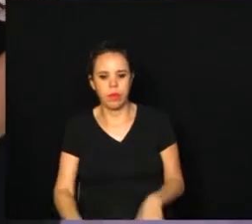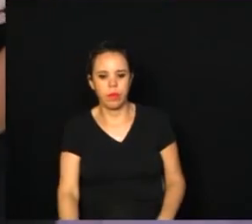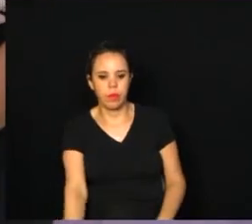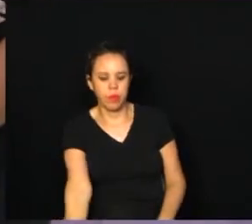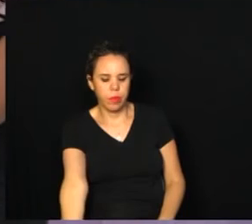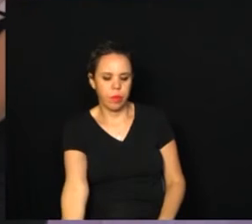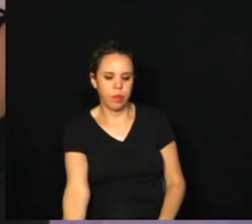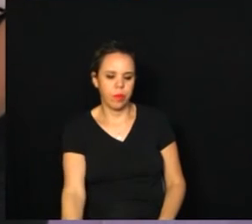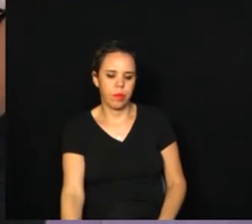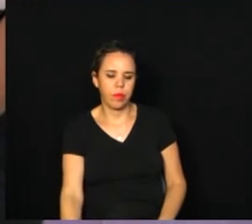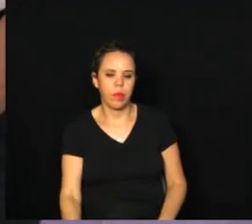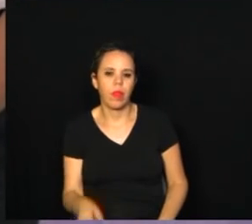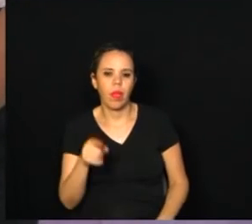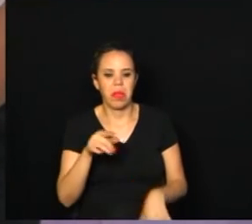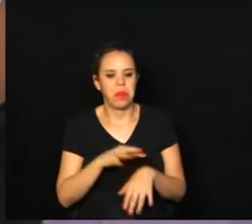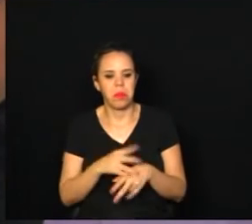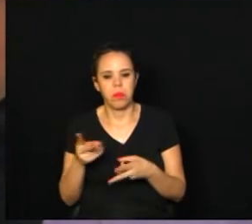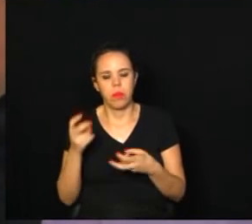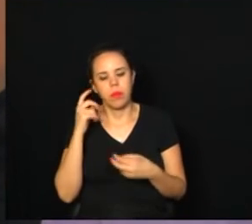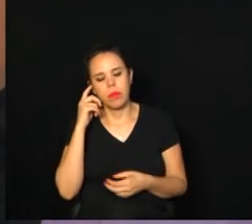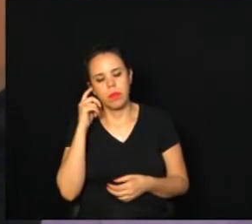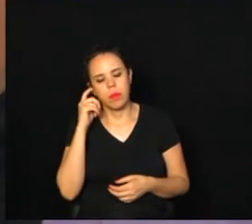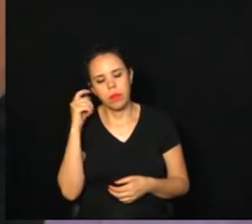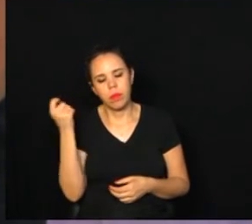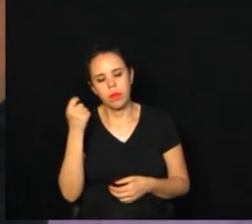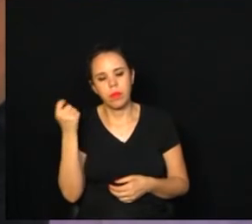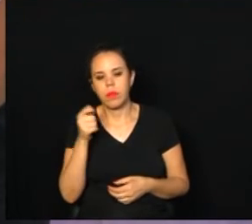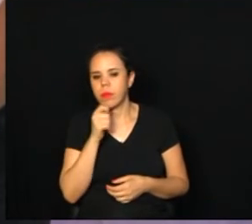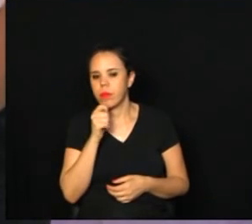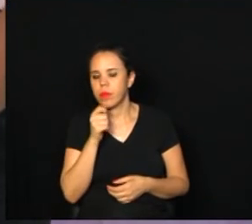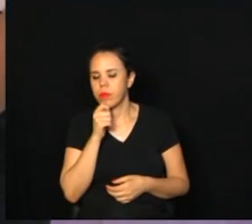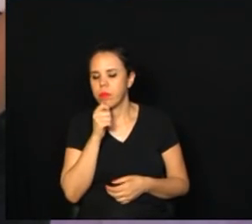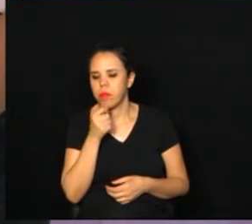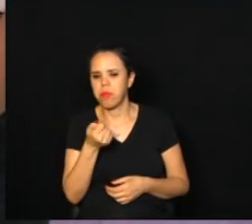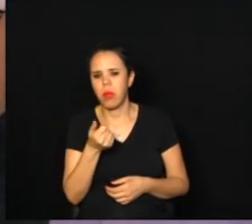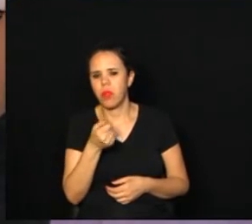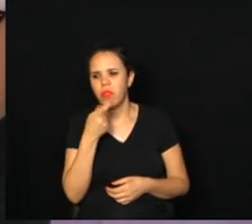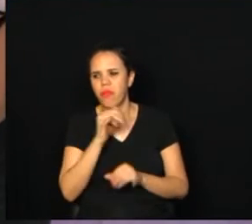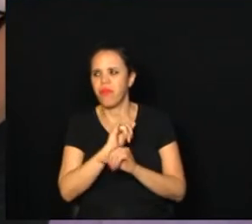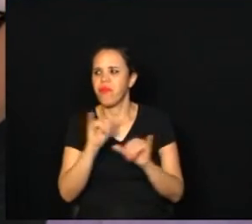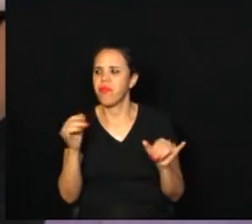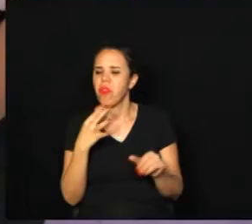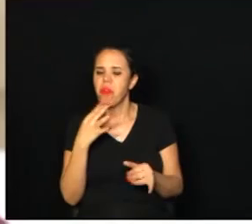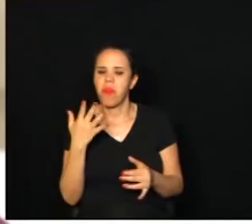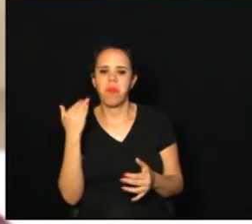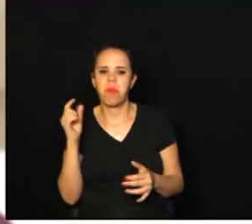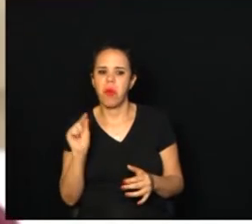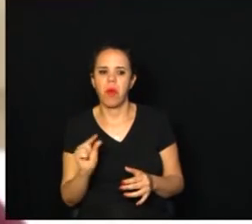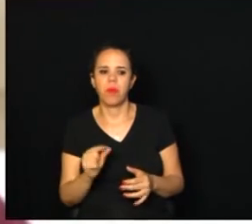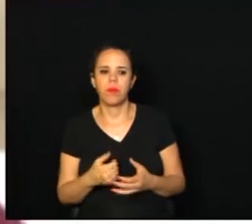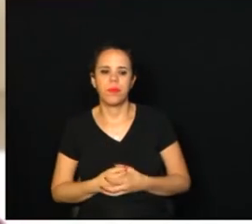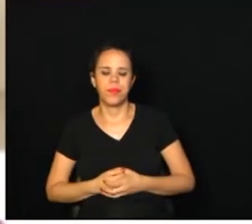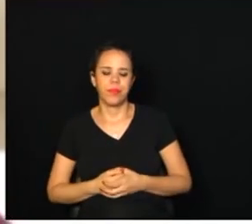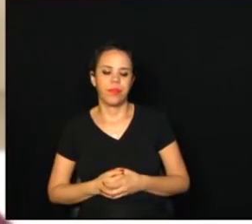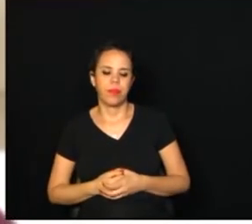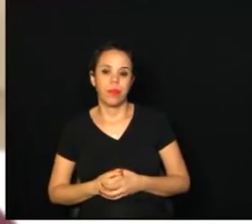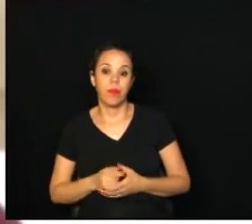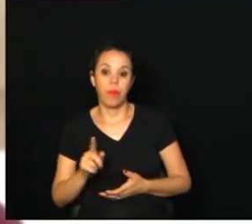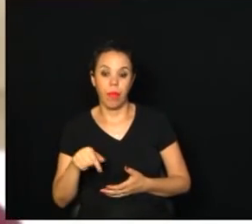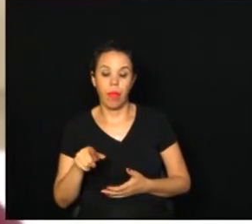o bebê de uma mãe que teve trombose, ele pode desenvolver a doença ao longo da vida? Exato, Vivi.